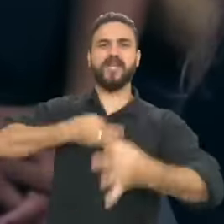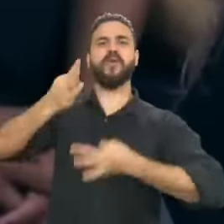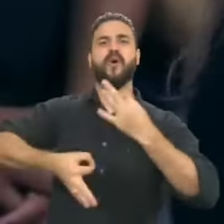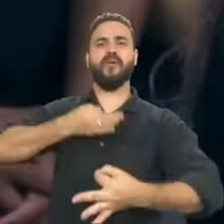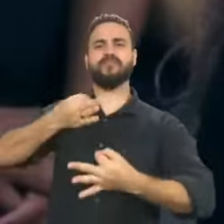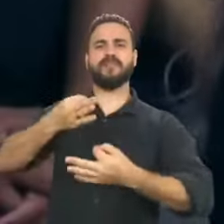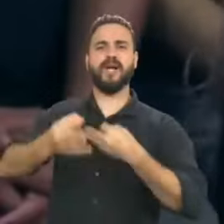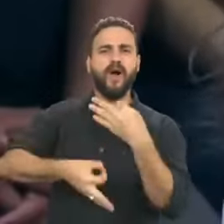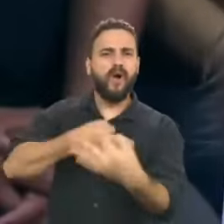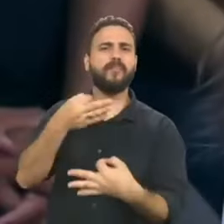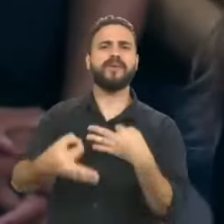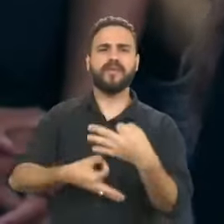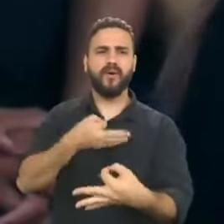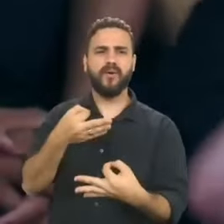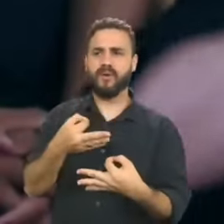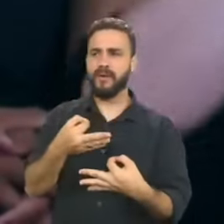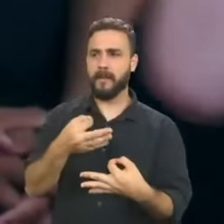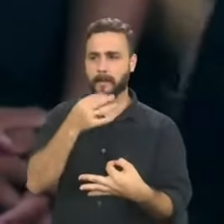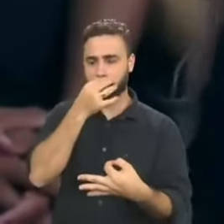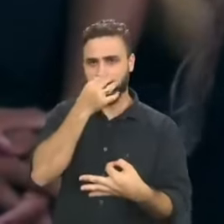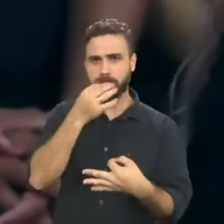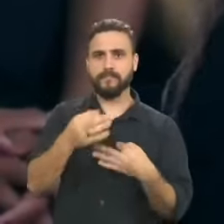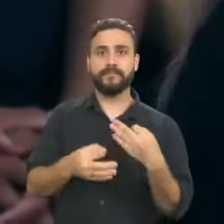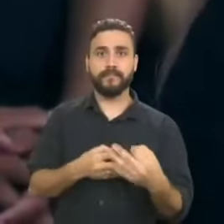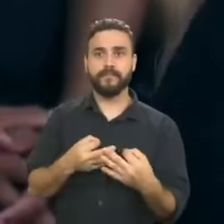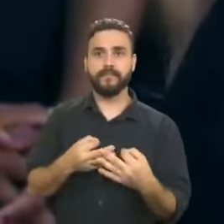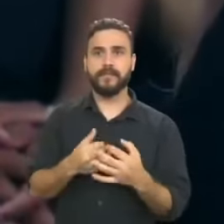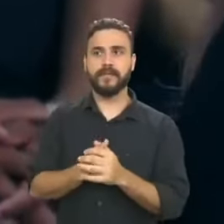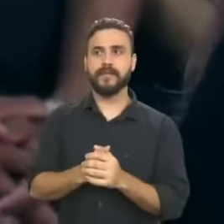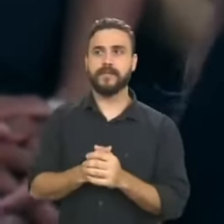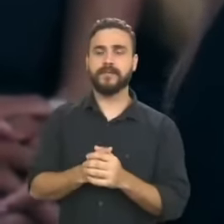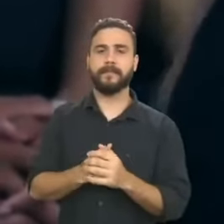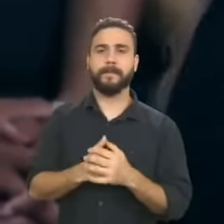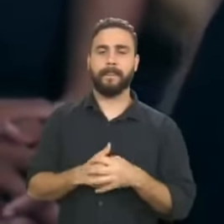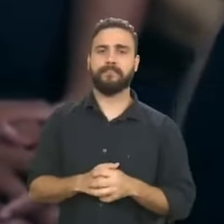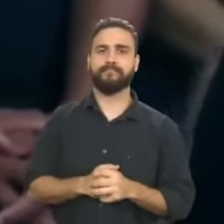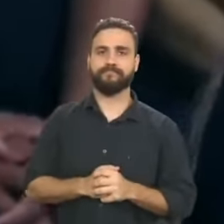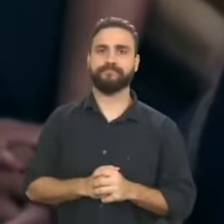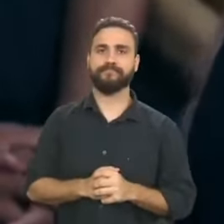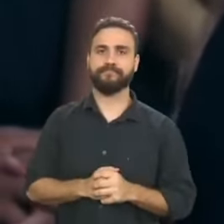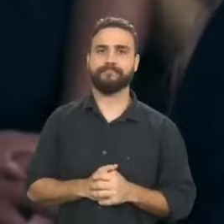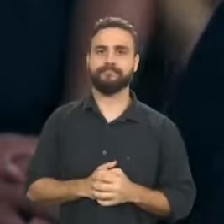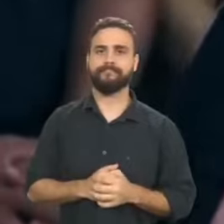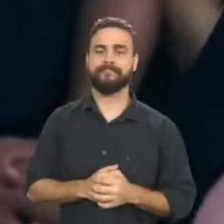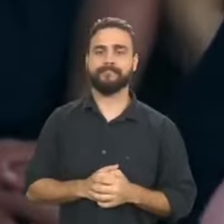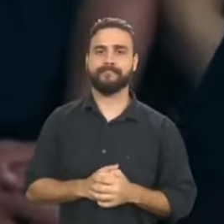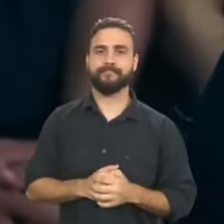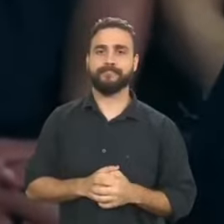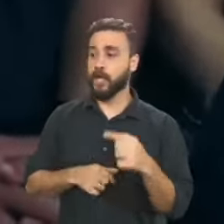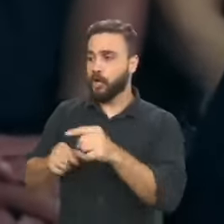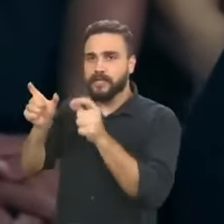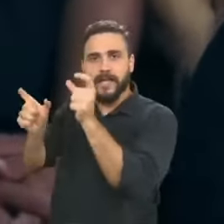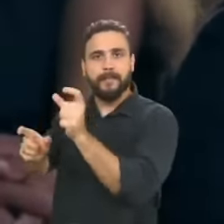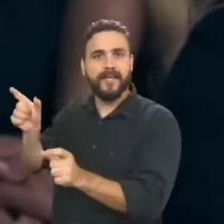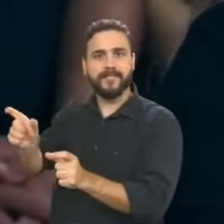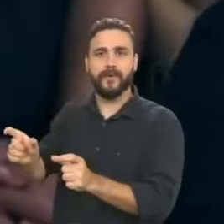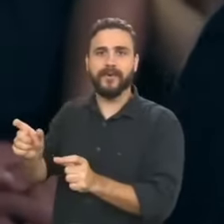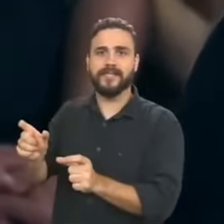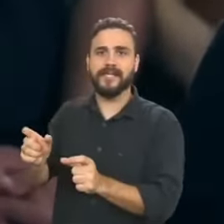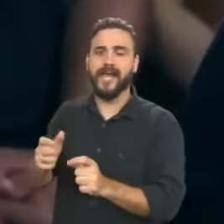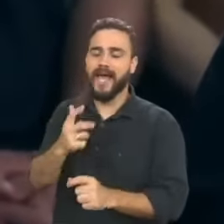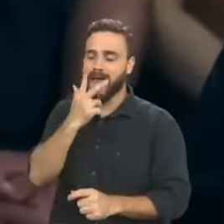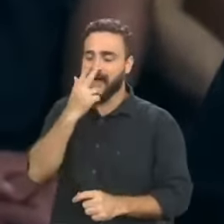nas praças, falando com esses jovens que estão latindo, porque tem um monte, né? Tem late, tem quem se sente